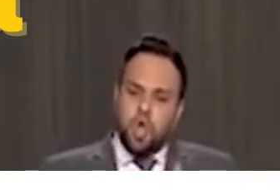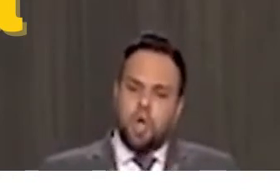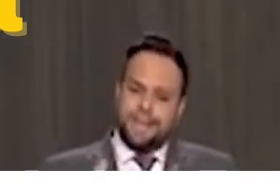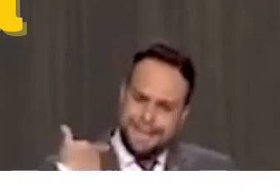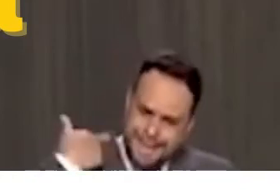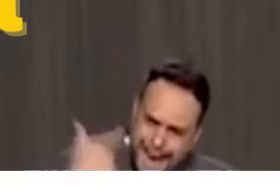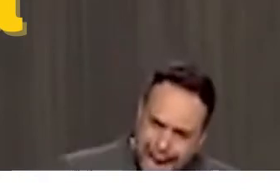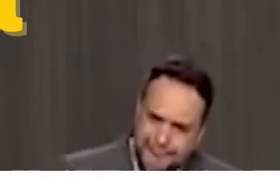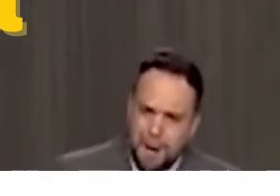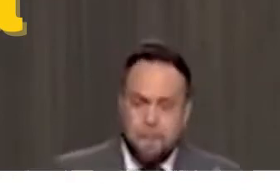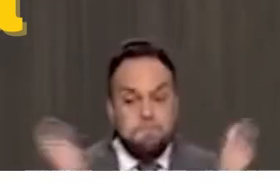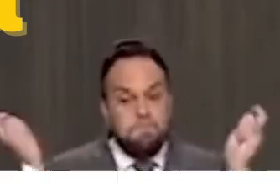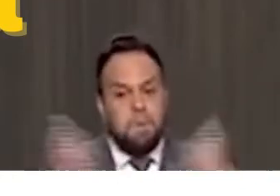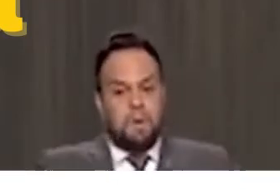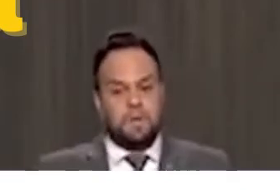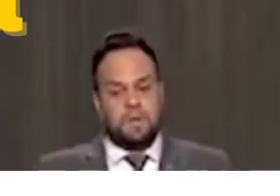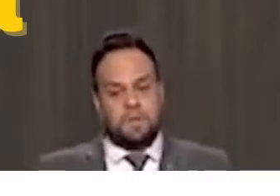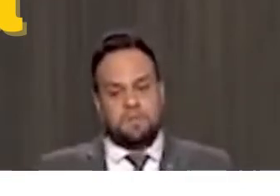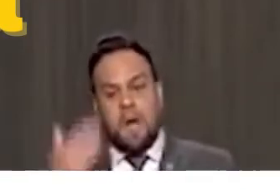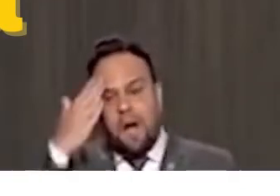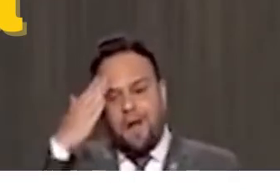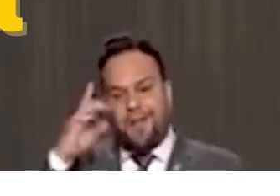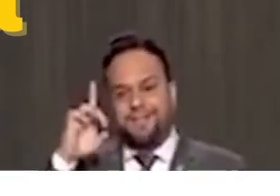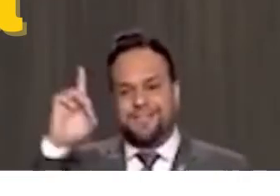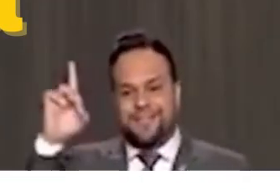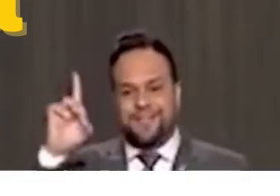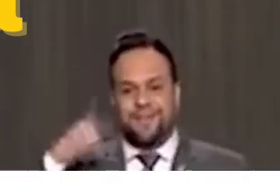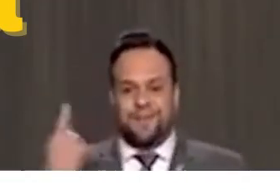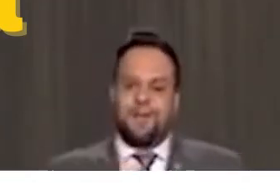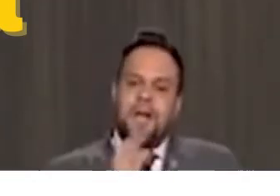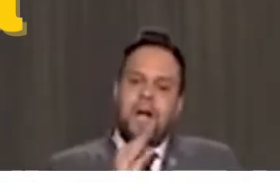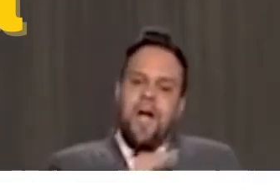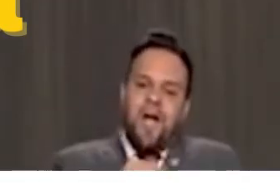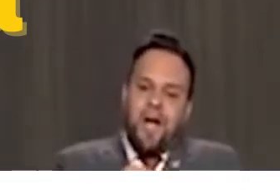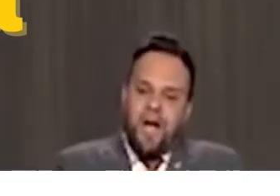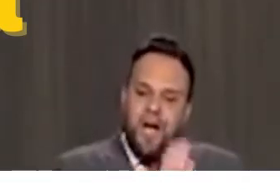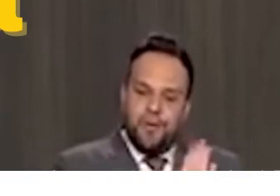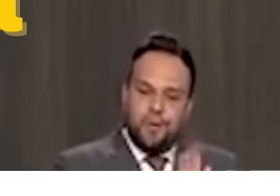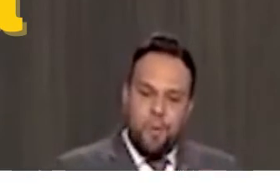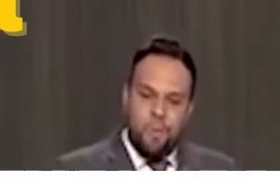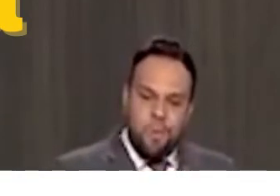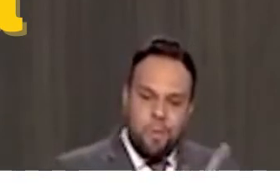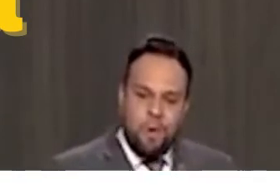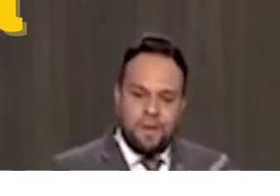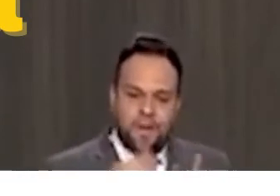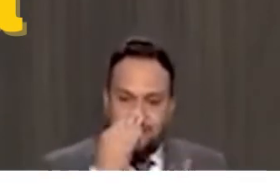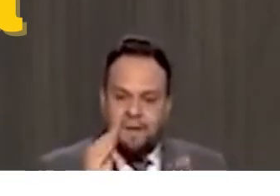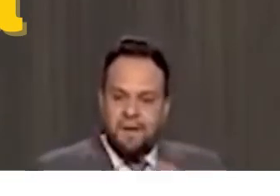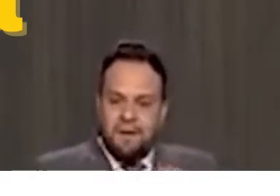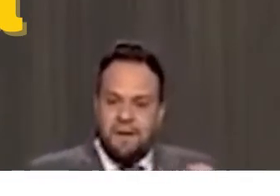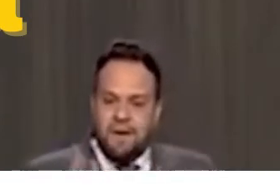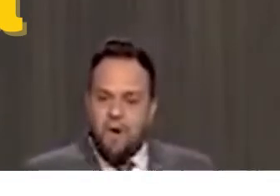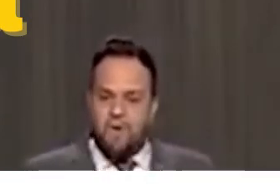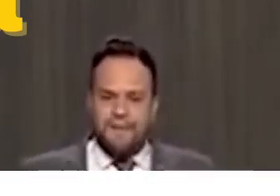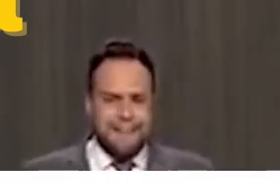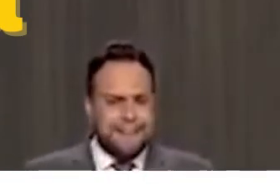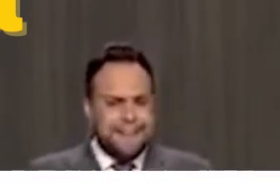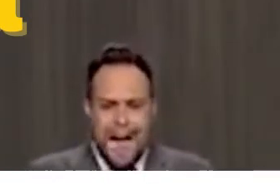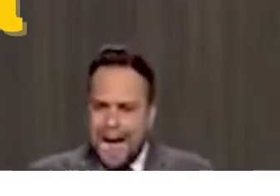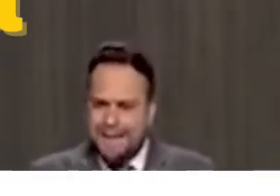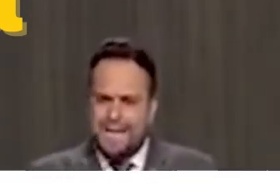Deus, atendemos grande parte a nossa população que não foi desamparada pelo nosso governo. Poderia falar para vocês,